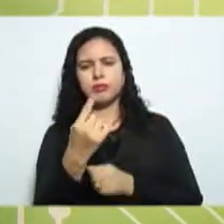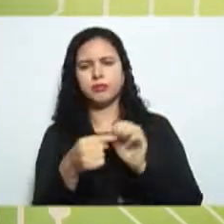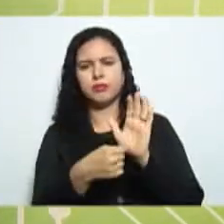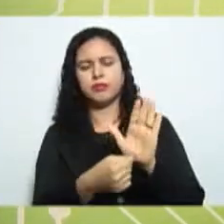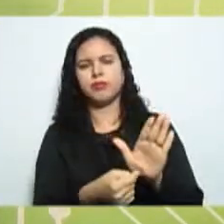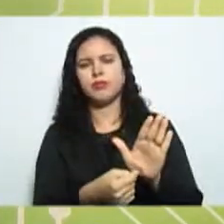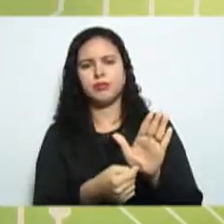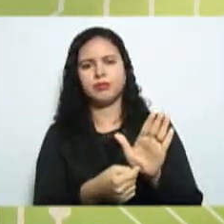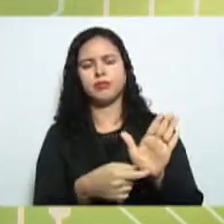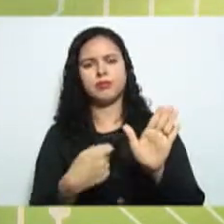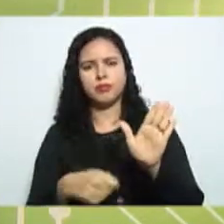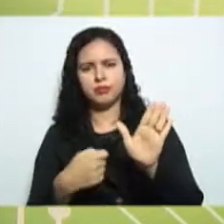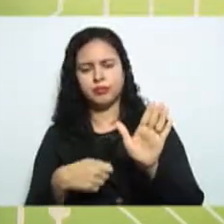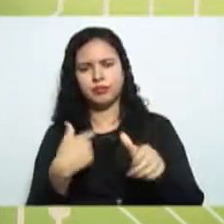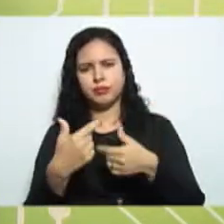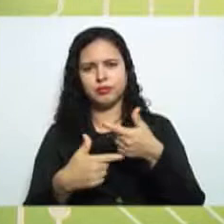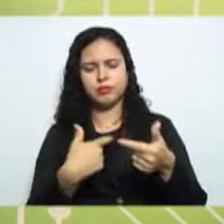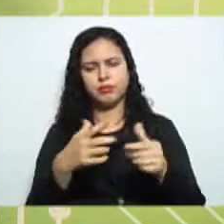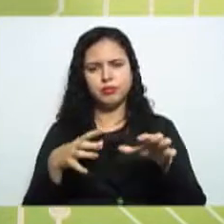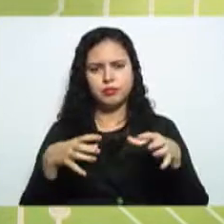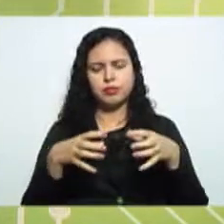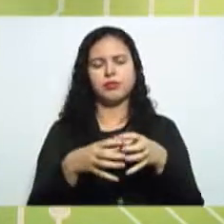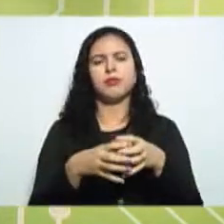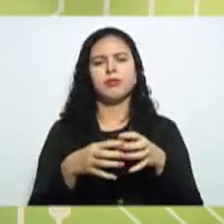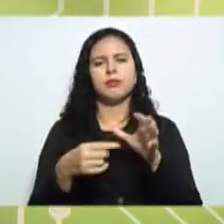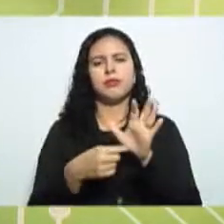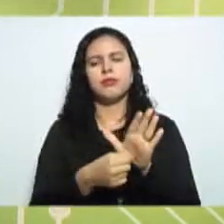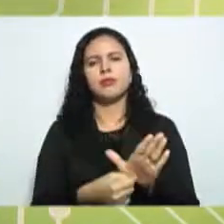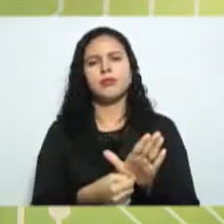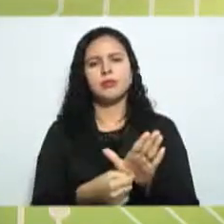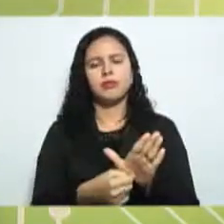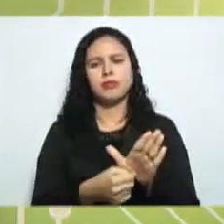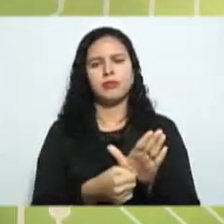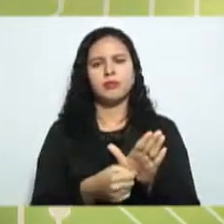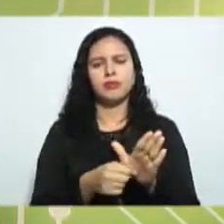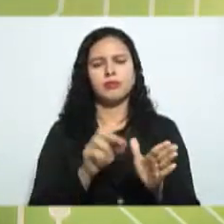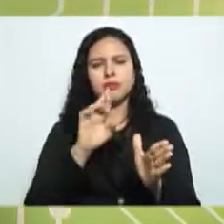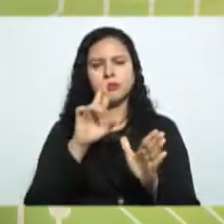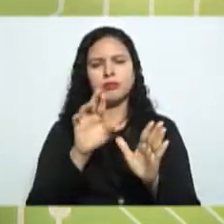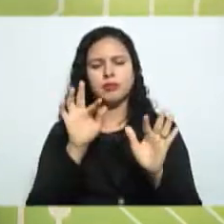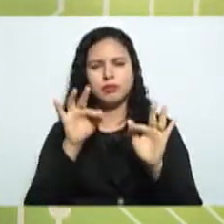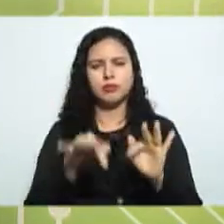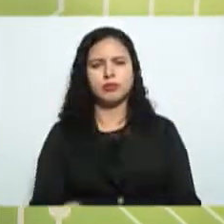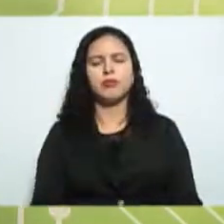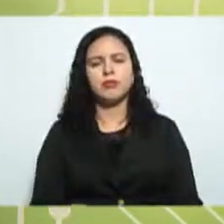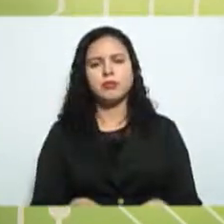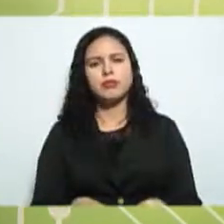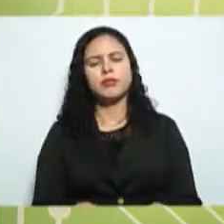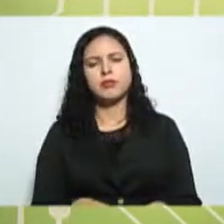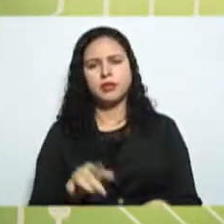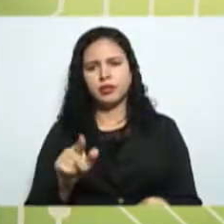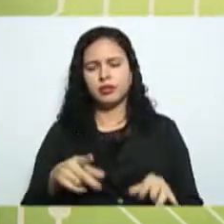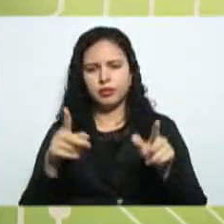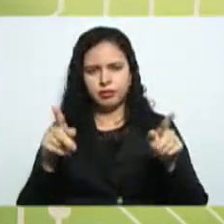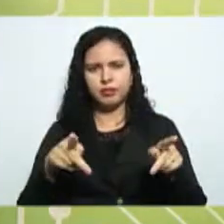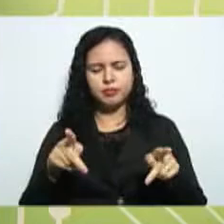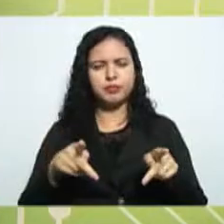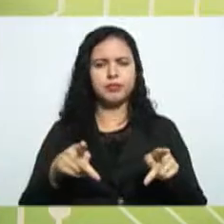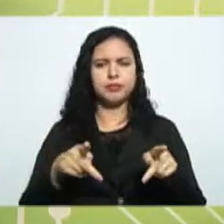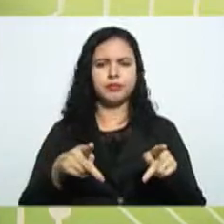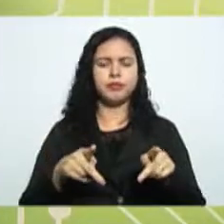gente tem que estar trabalhando no grupo de indicadores, no resultado final, que é uma melhoria da qualidade de vida da população, o objetivo final